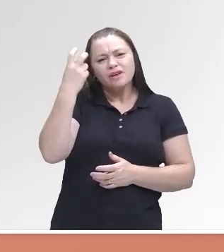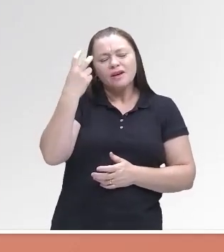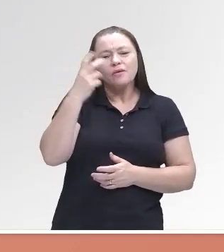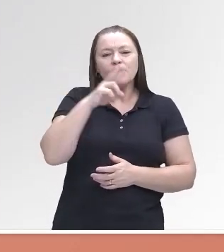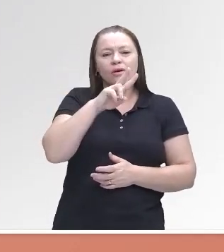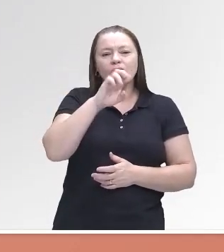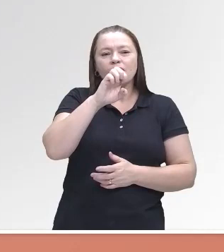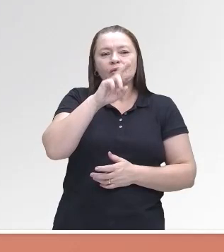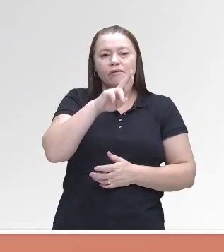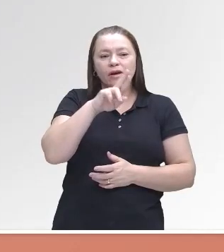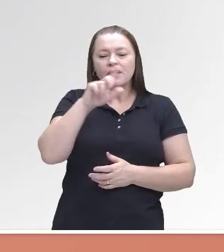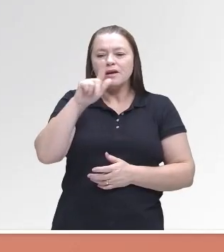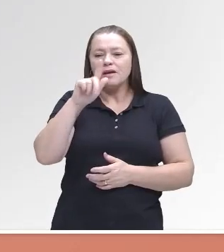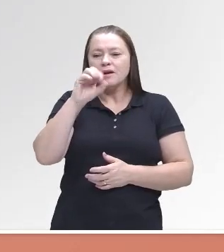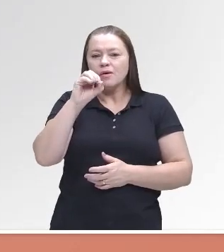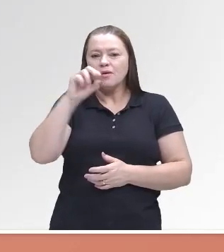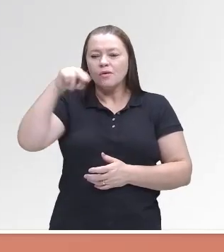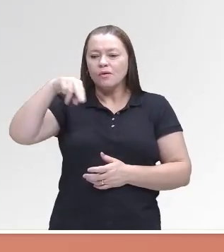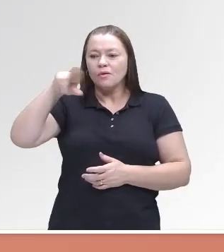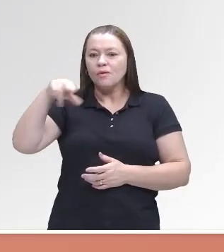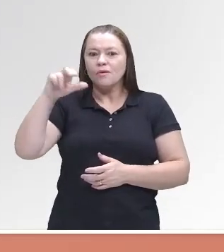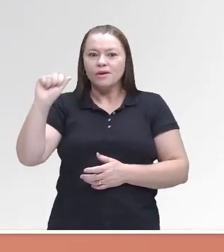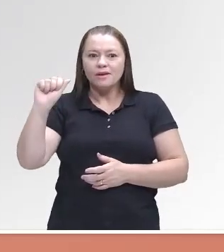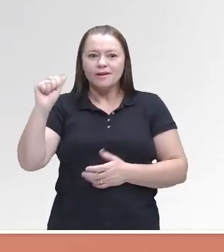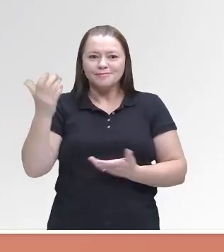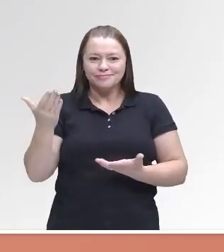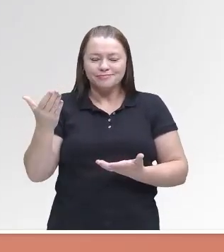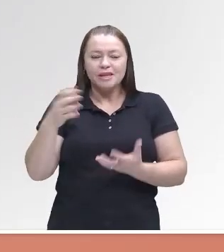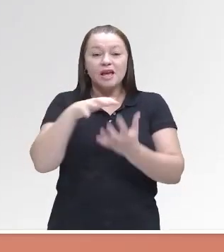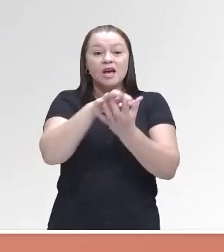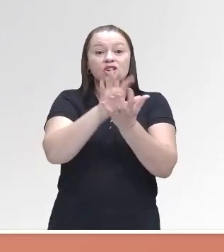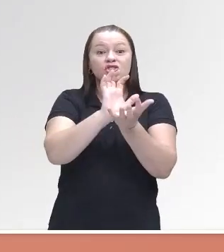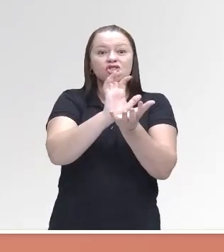vergonha. Olha aí, tenho 3 sílabas. Jacaré,